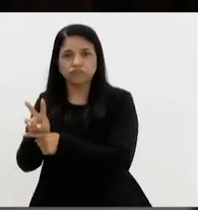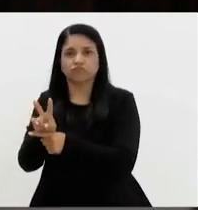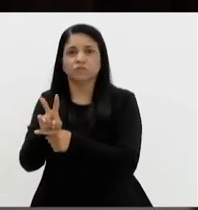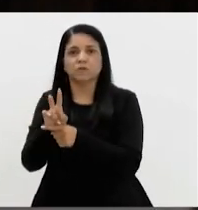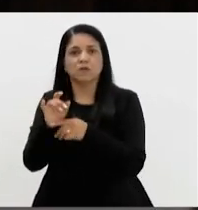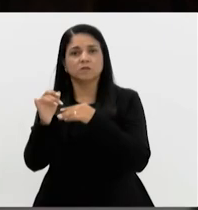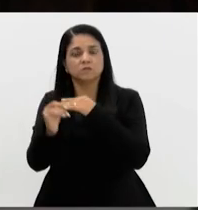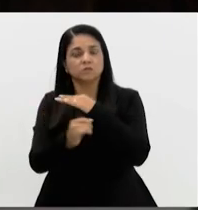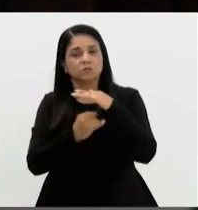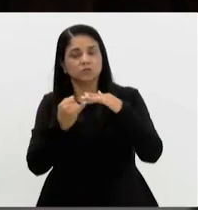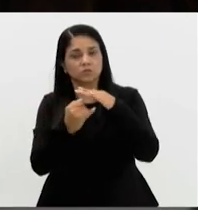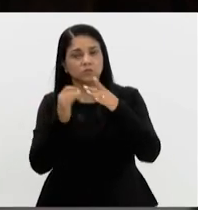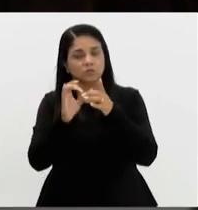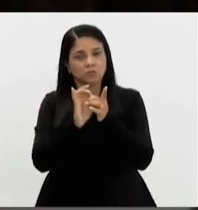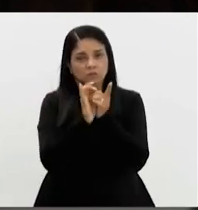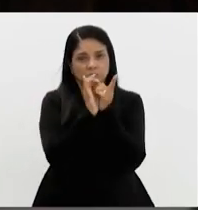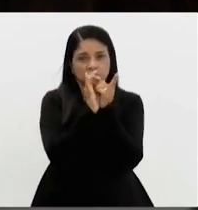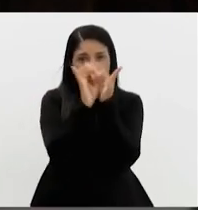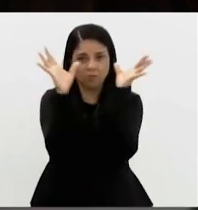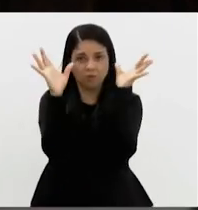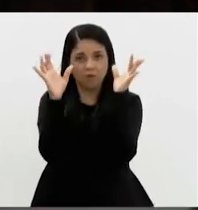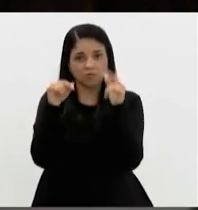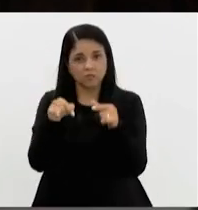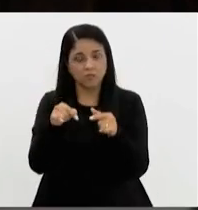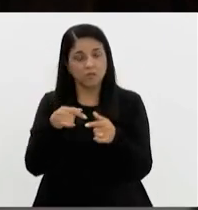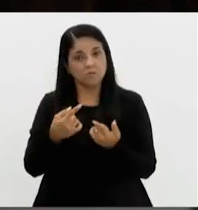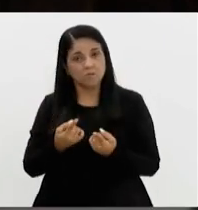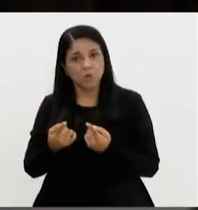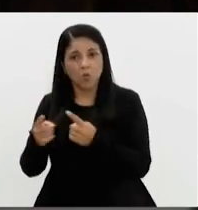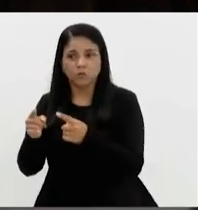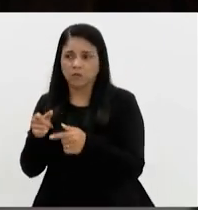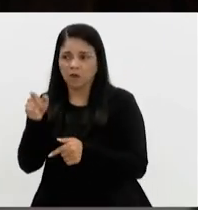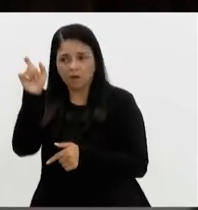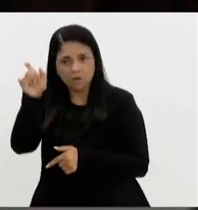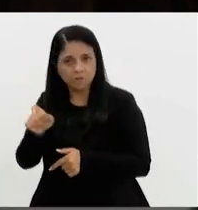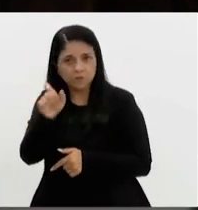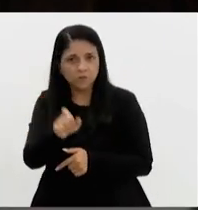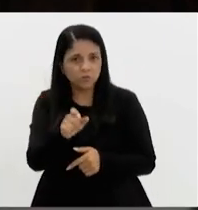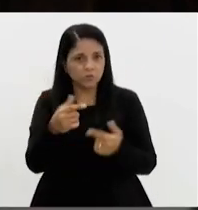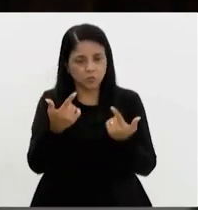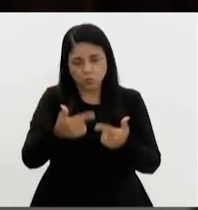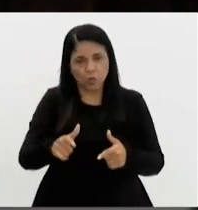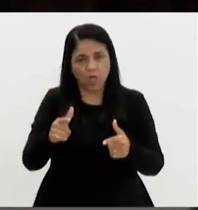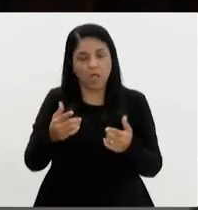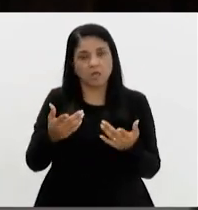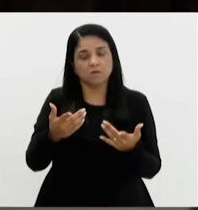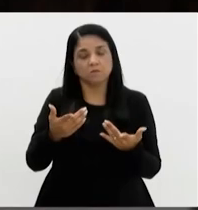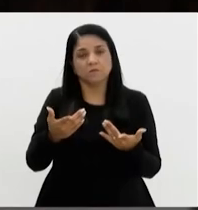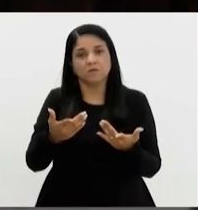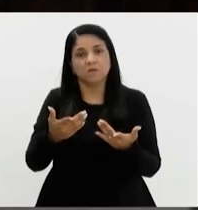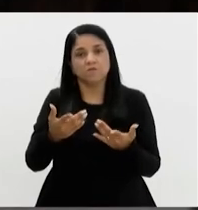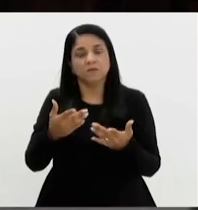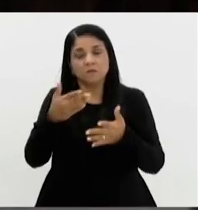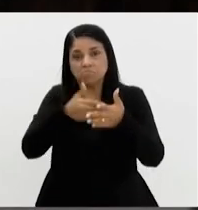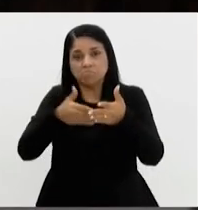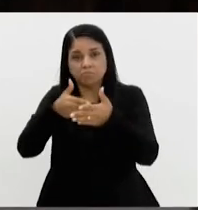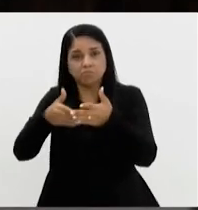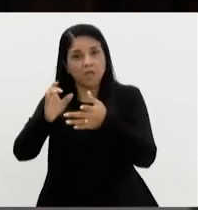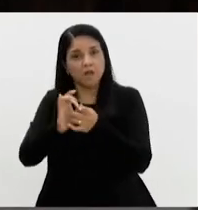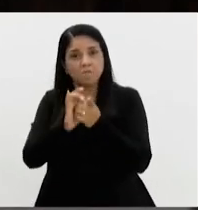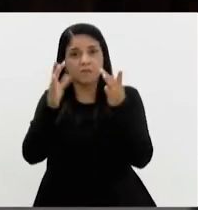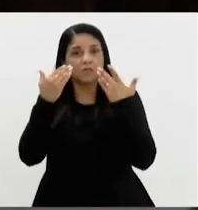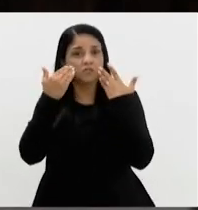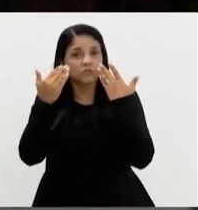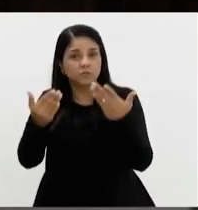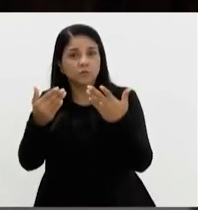de instrumentos que combatam aqueles que querem aboli-las você evidentemente vai ter fragilizada a própria liberdade de expressão que pode